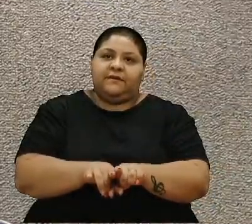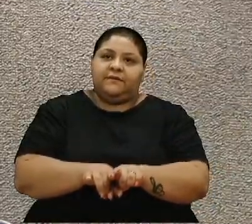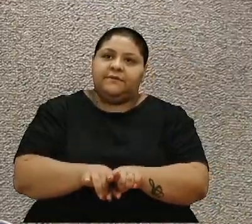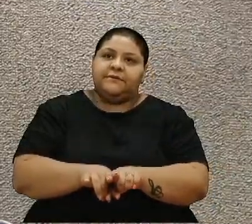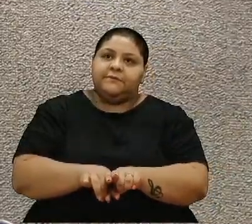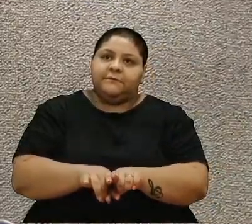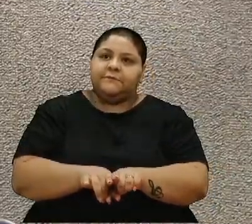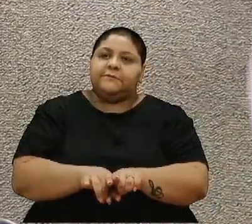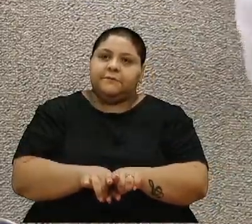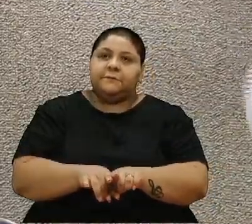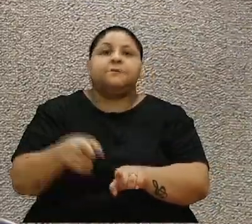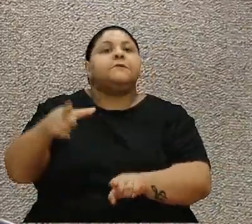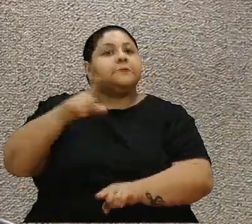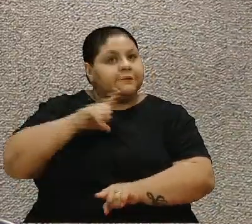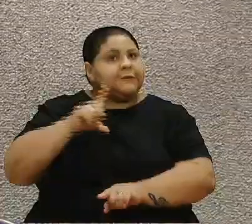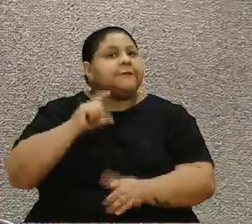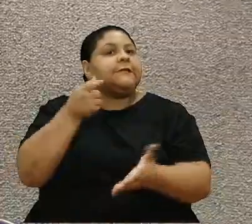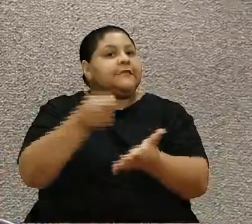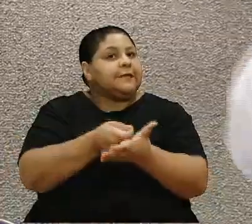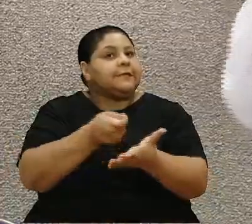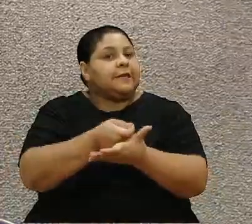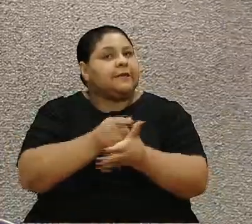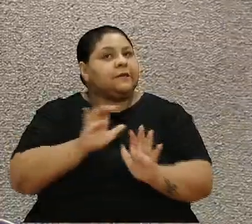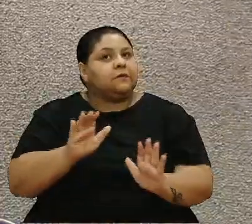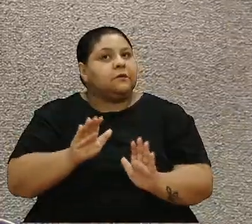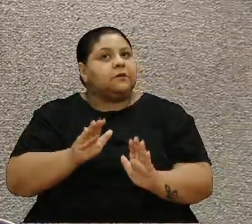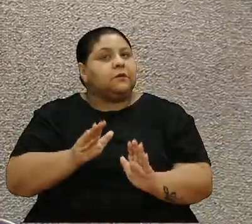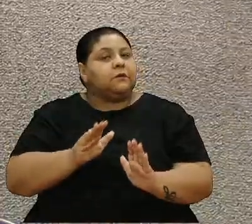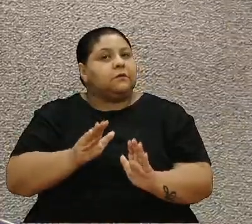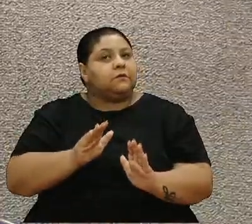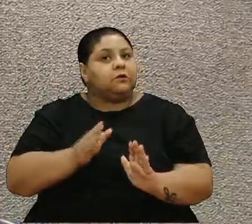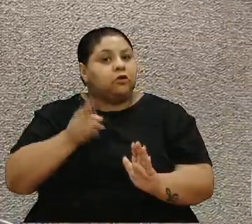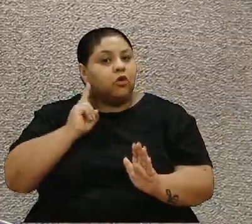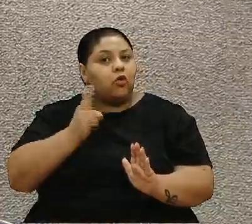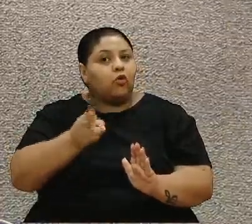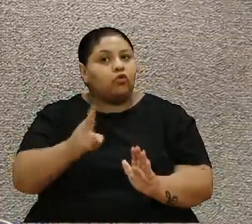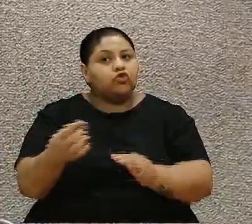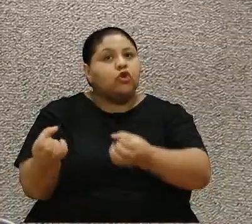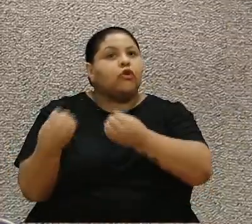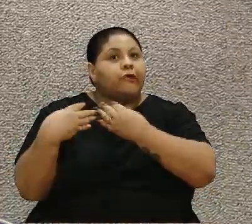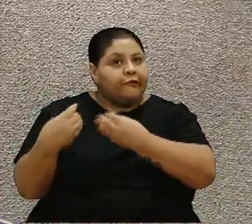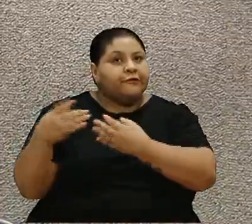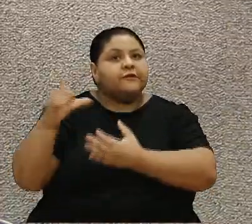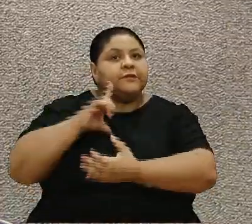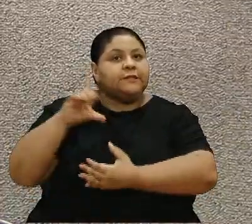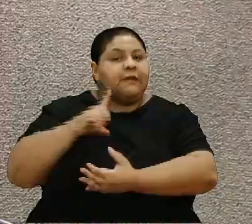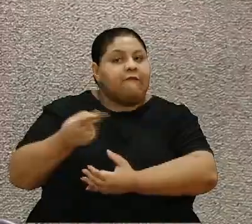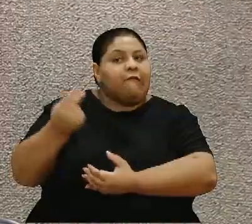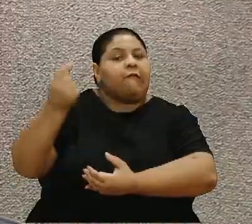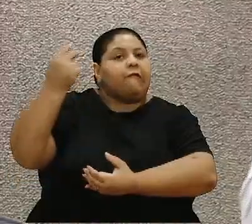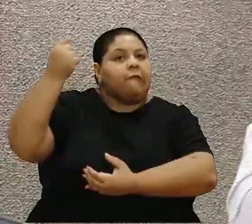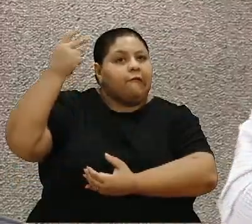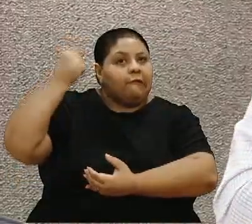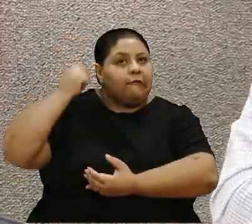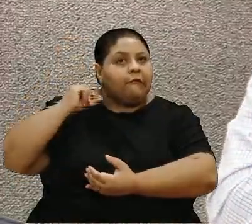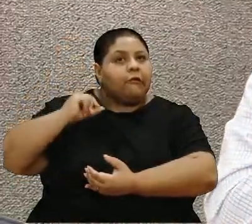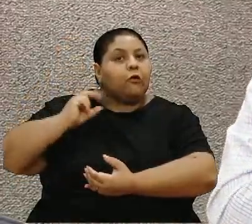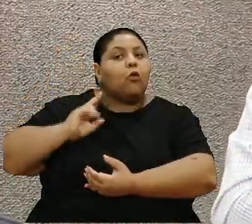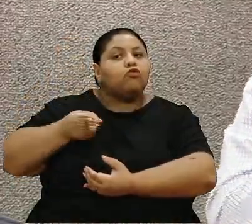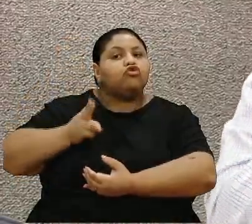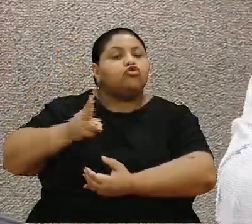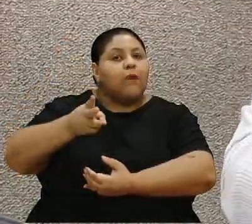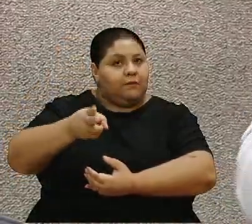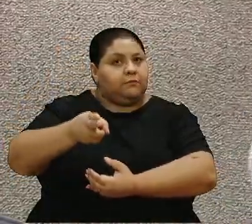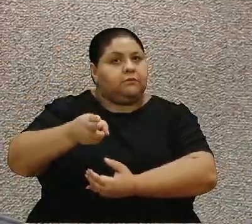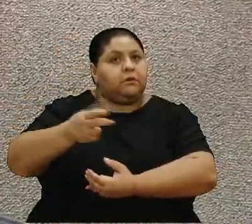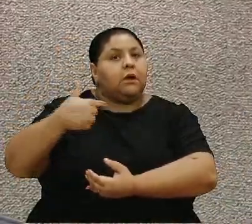Rafael, mas a gente tentar, né, manter os ensinamentos que a gente teve ainda em funcionamento.